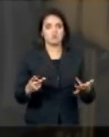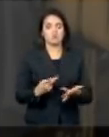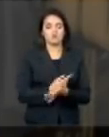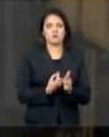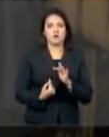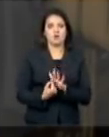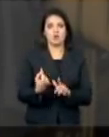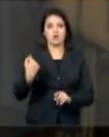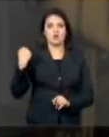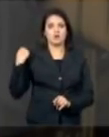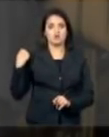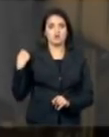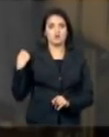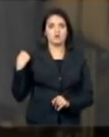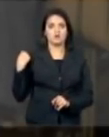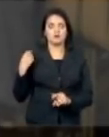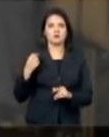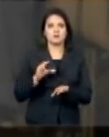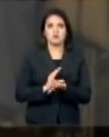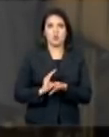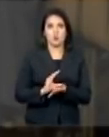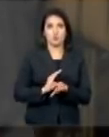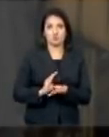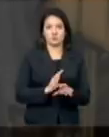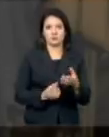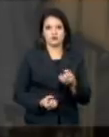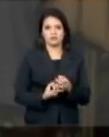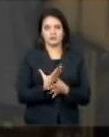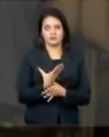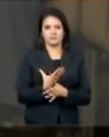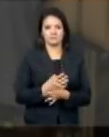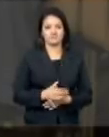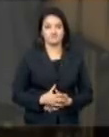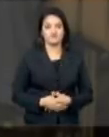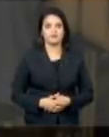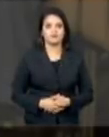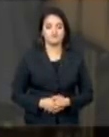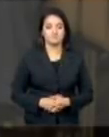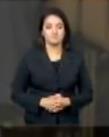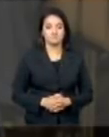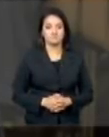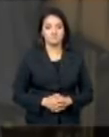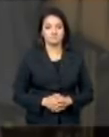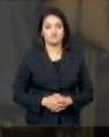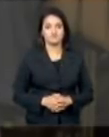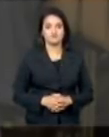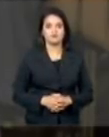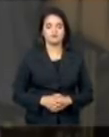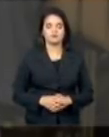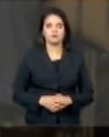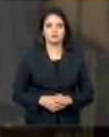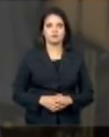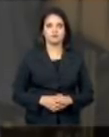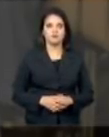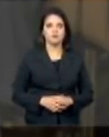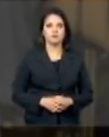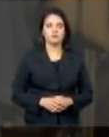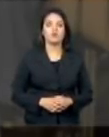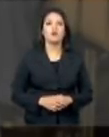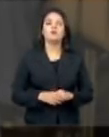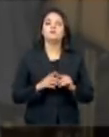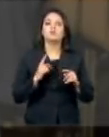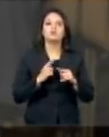à promulgação da constituição federal aplicando portanto esse princípio da confiança